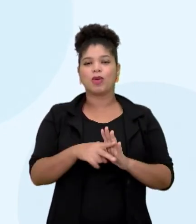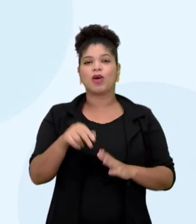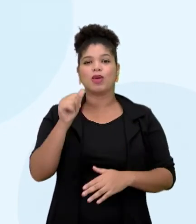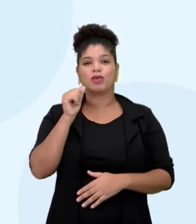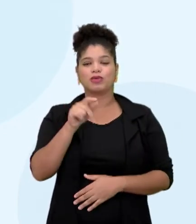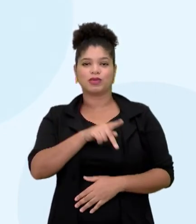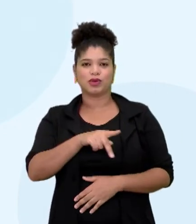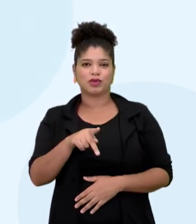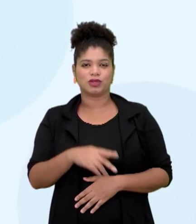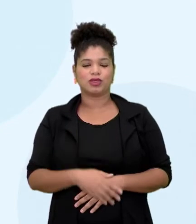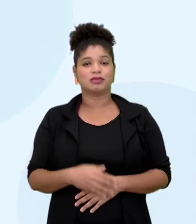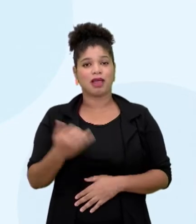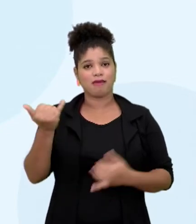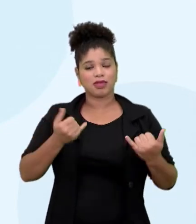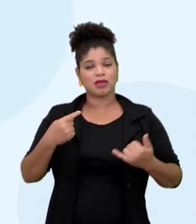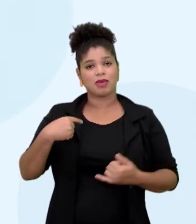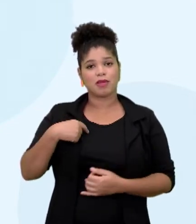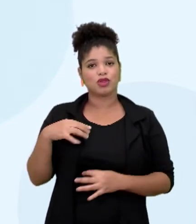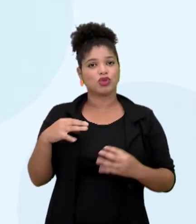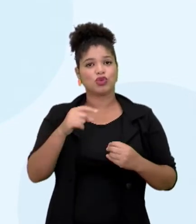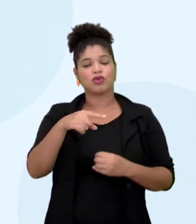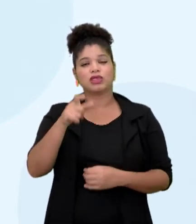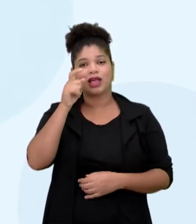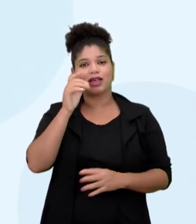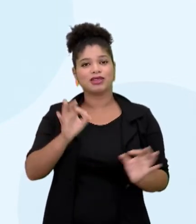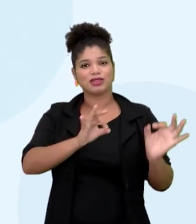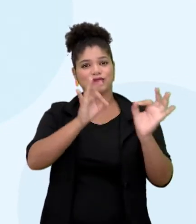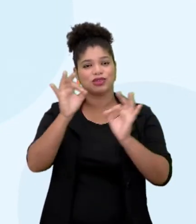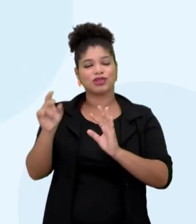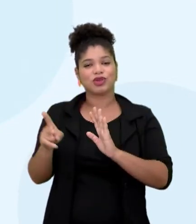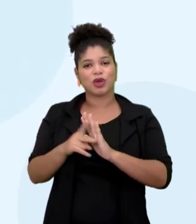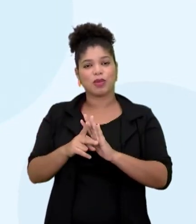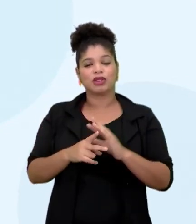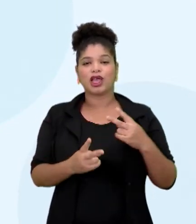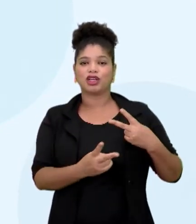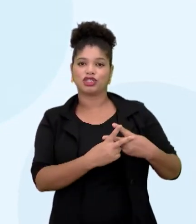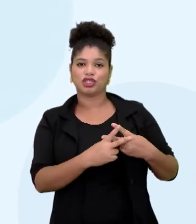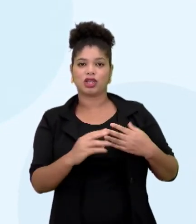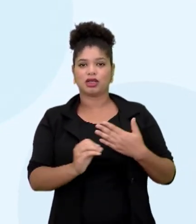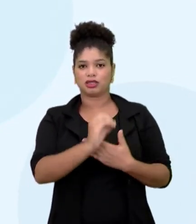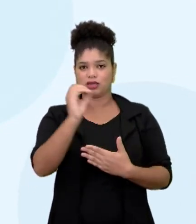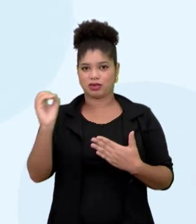comigo tudo que vocês assistiram no #cmsp @fernanda_emariaaborges.